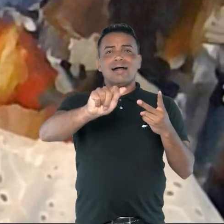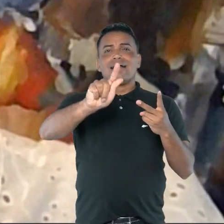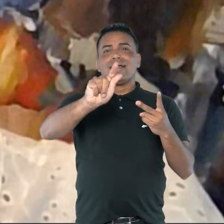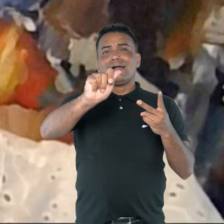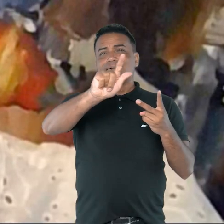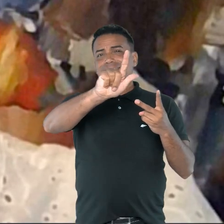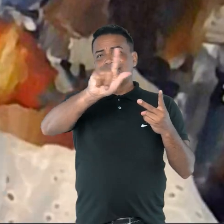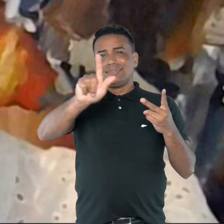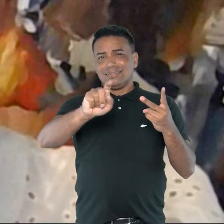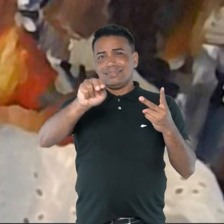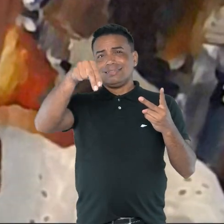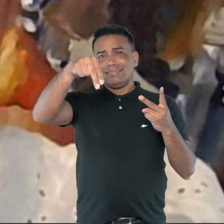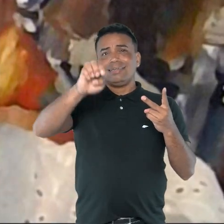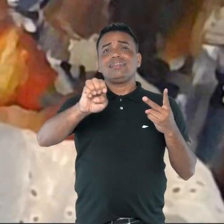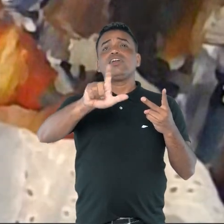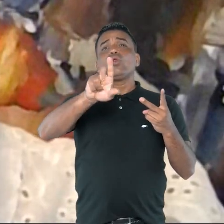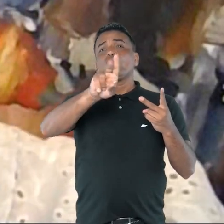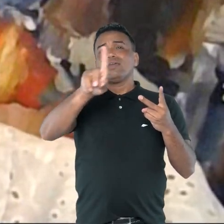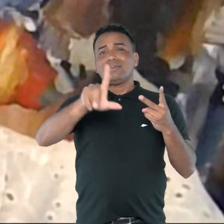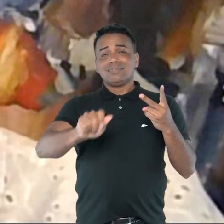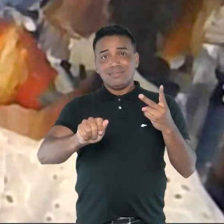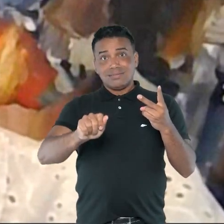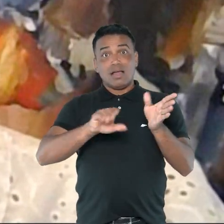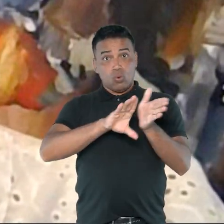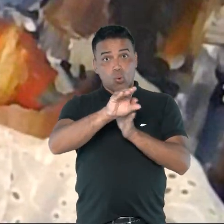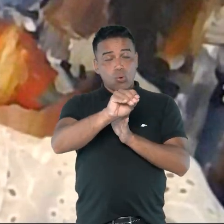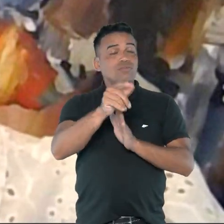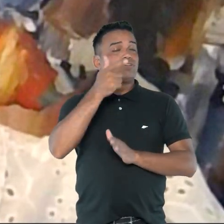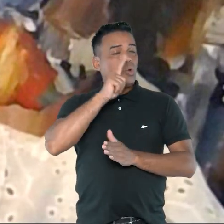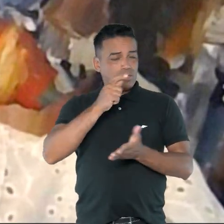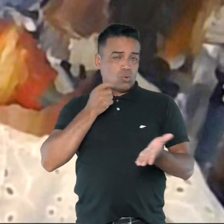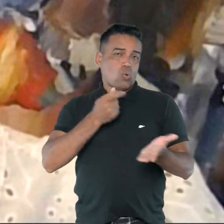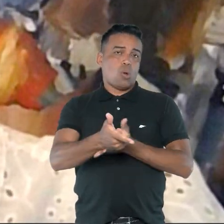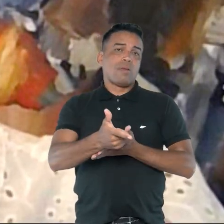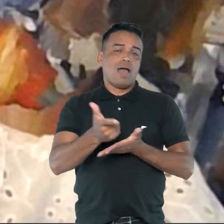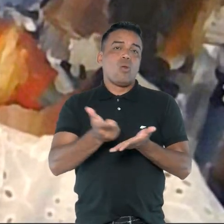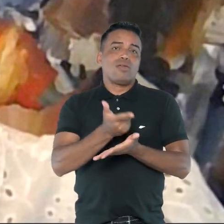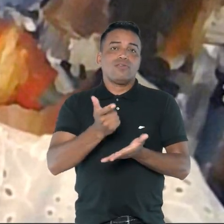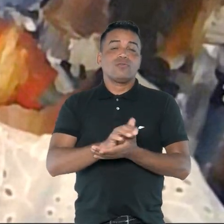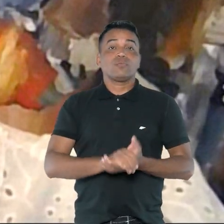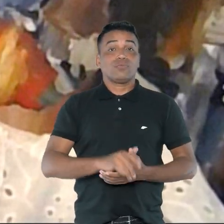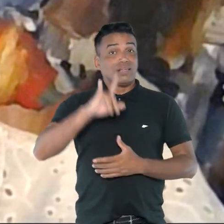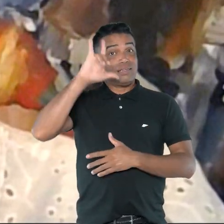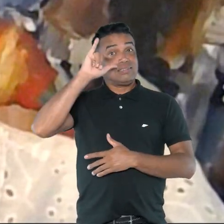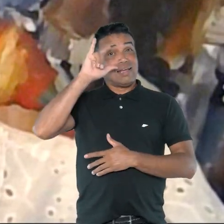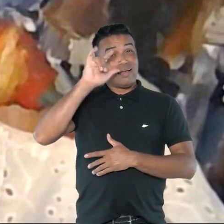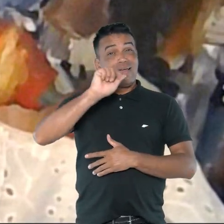Magazine Luiza, você der um Google, você consegue encontrar o livro. Eu estou no Instagram,